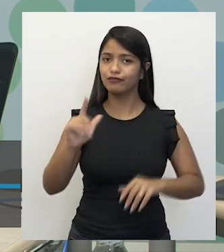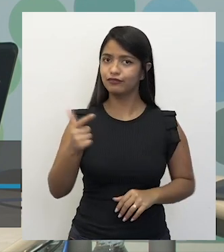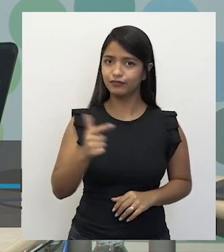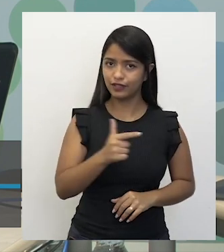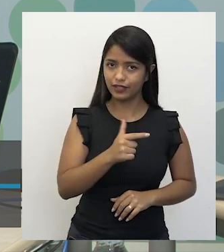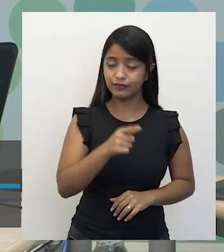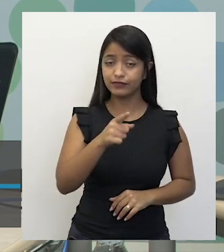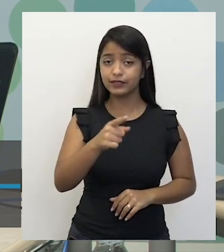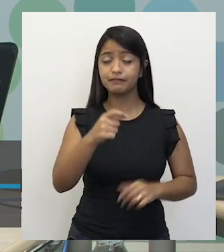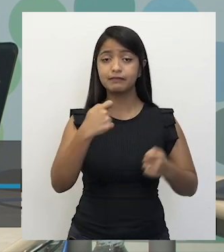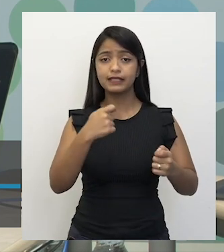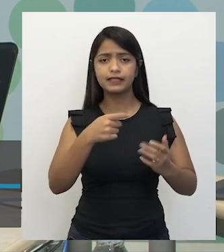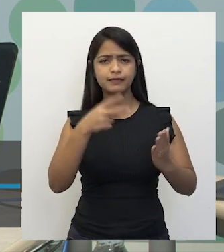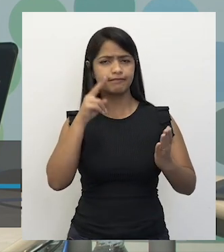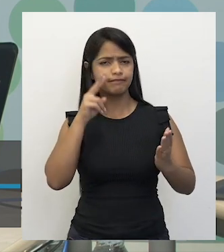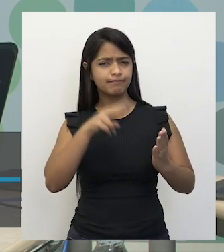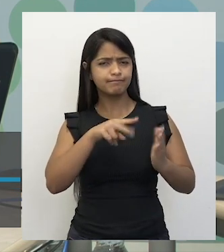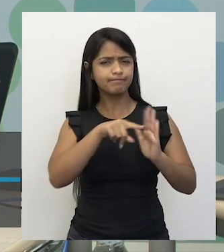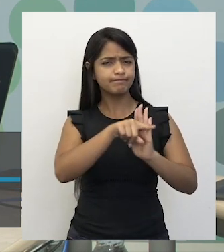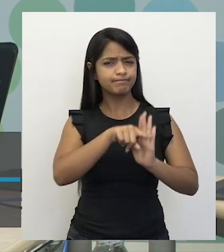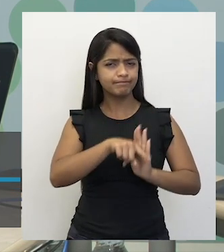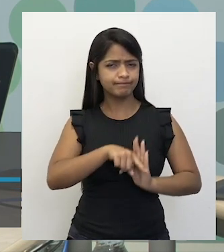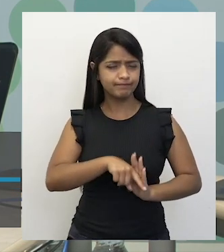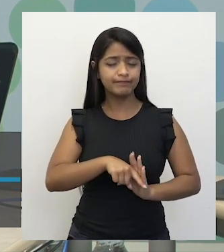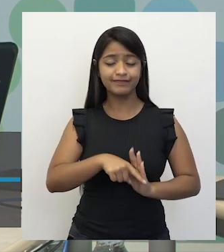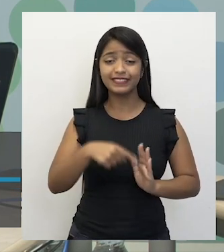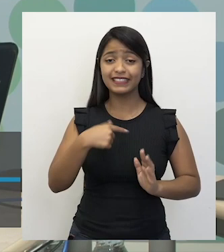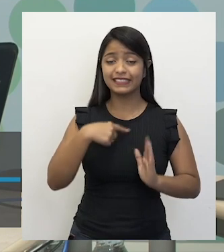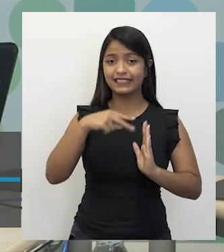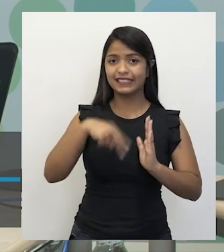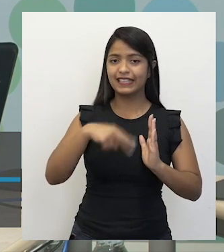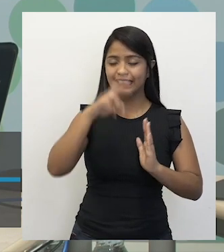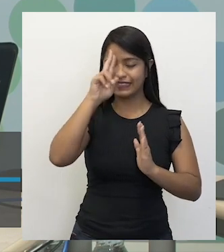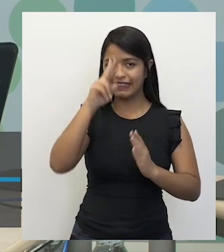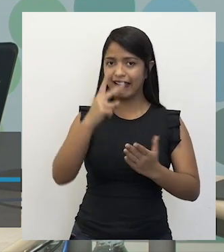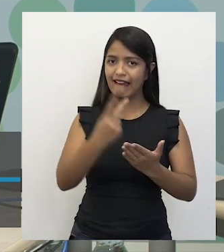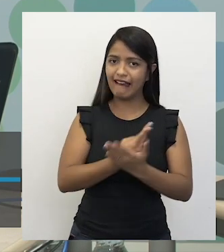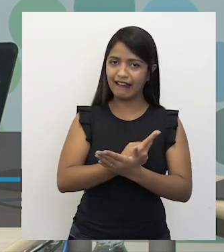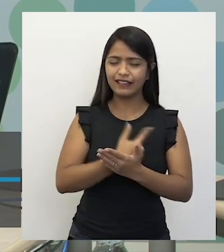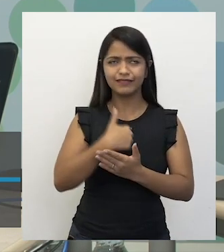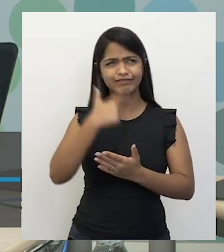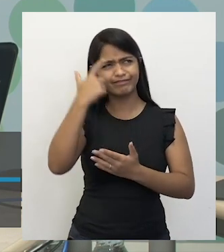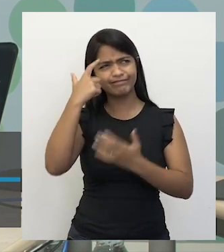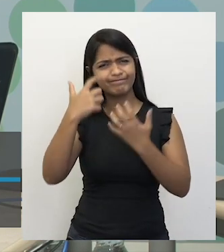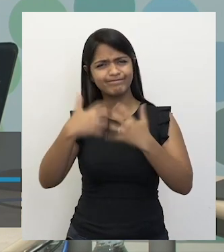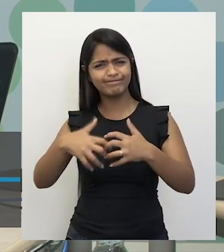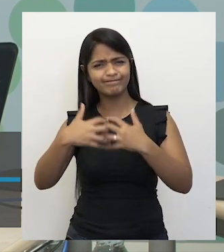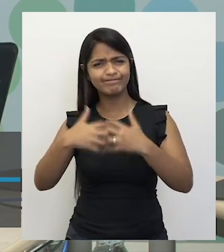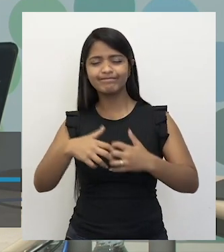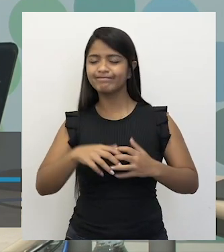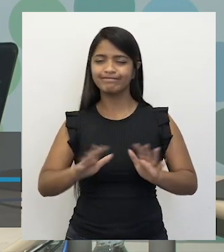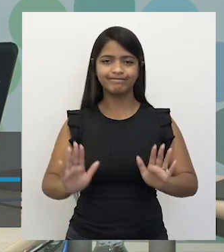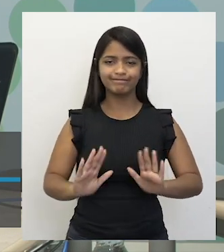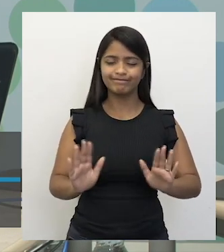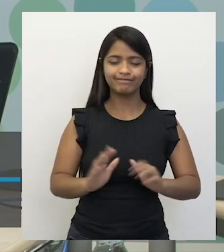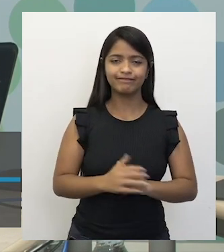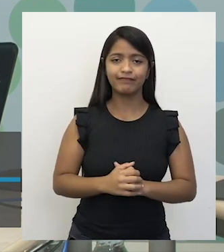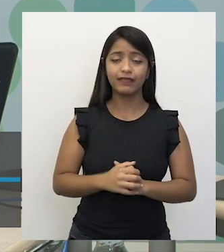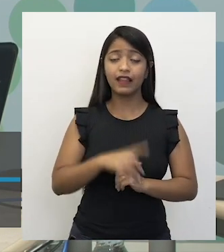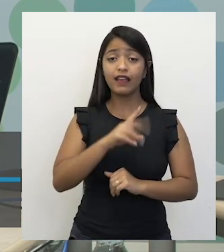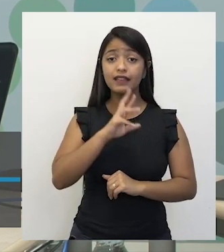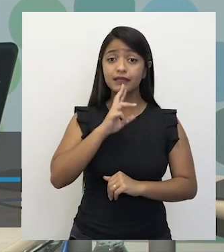levante Tá. hipóteses. Uhum. Na hora que eu fui ler, eu li do jeito que estava aqui, implícita. Tá Aí eu fiquei certo. pensando, nós até comentamos, né? É. Então, assim, ela não